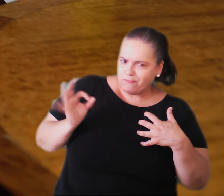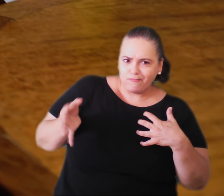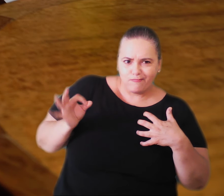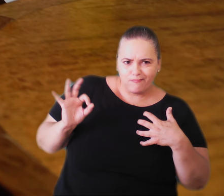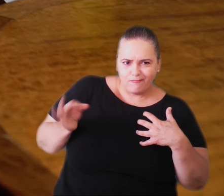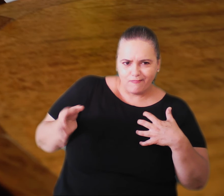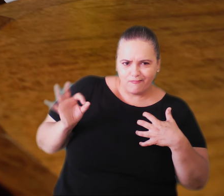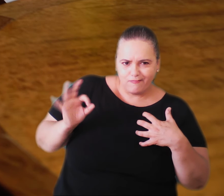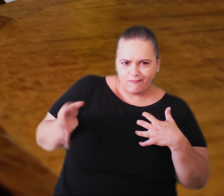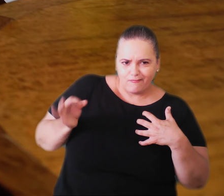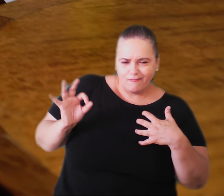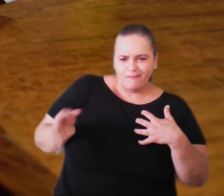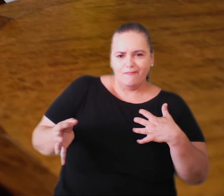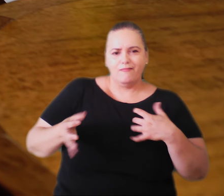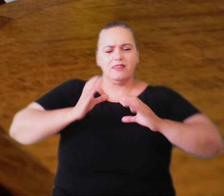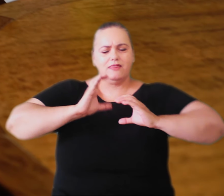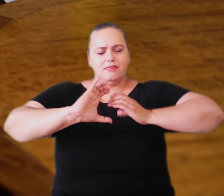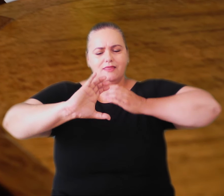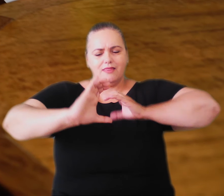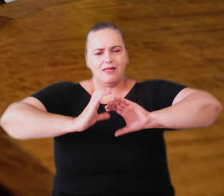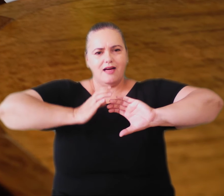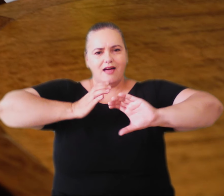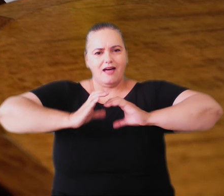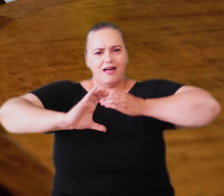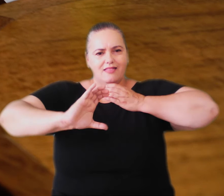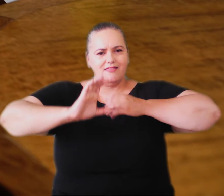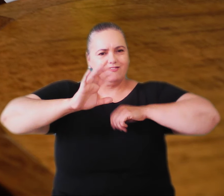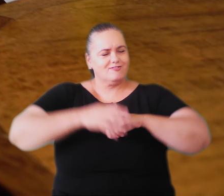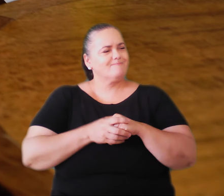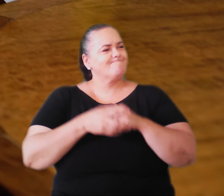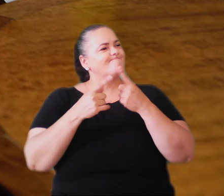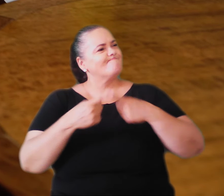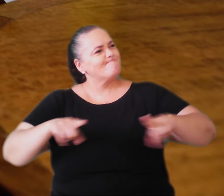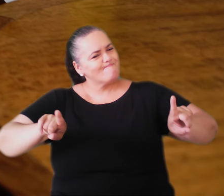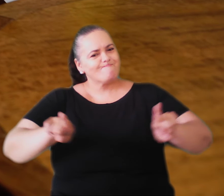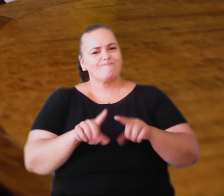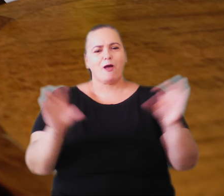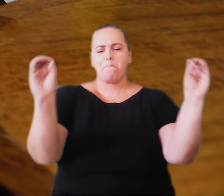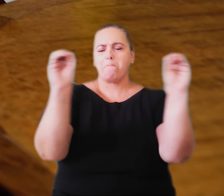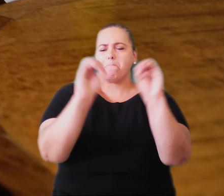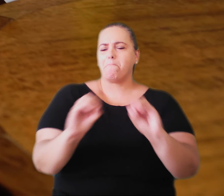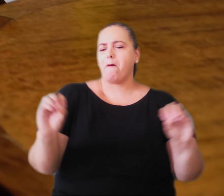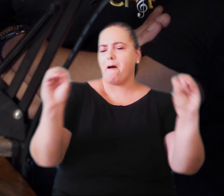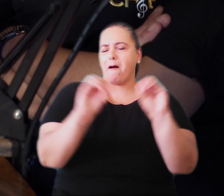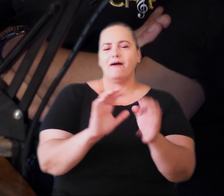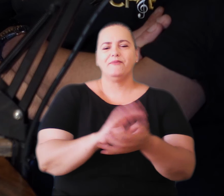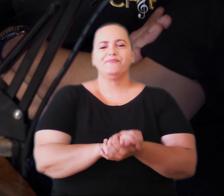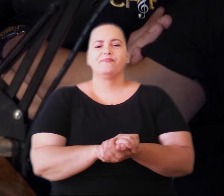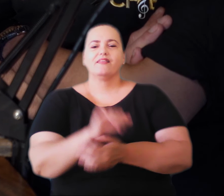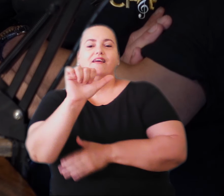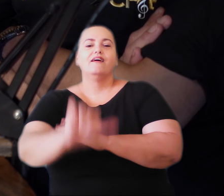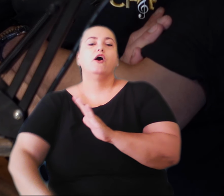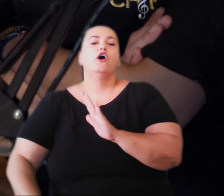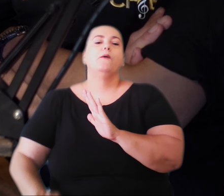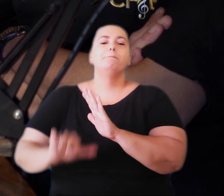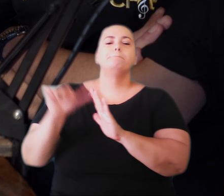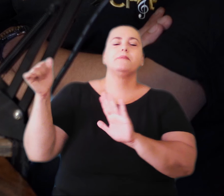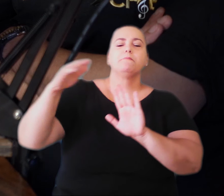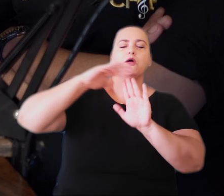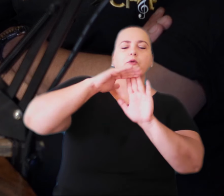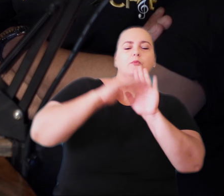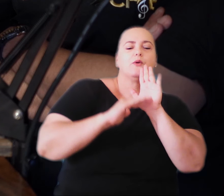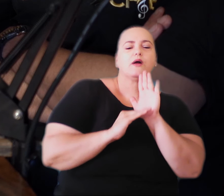acordes, na cantiga, assim, olha aí o maestro. Eu tenho, doutor, o primeiro galpão crioulo que o senhor, que eu acho que o